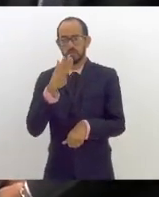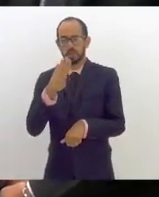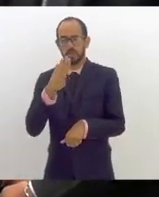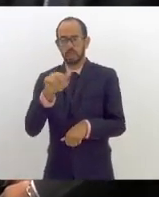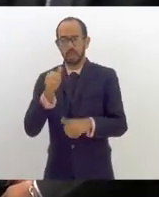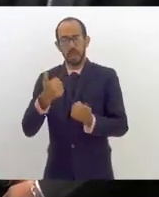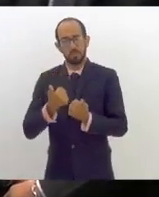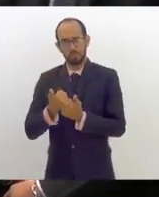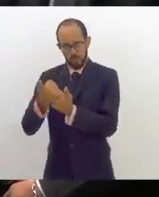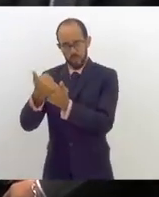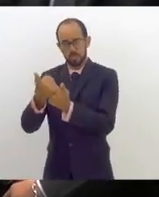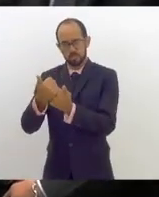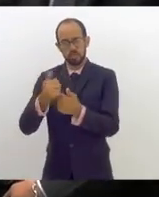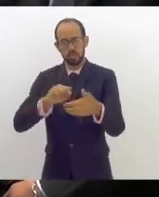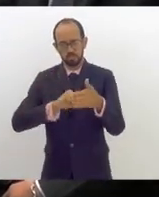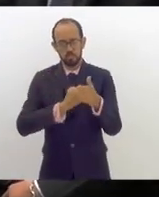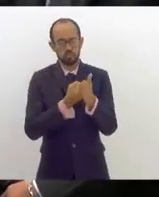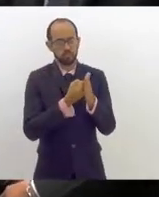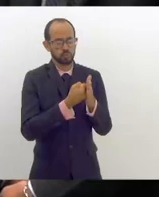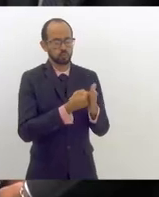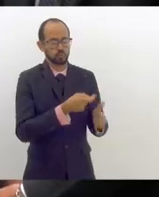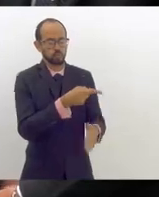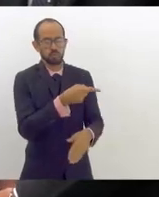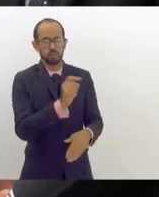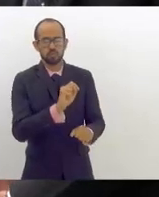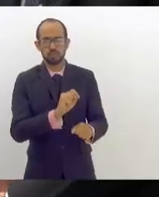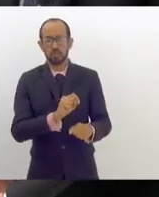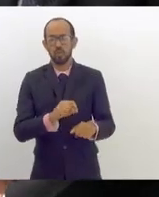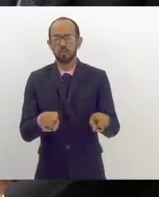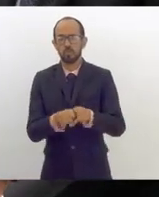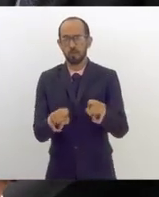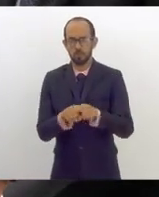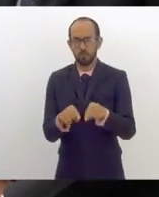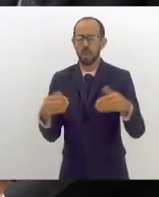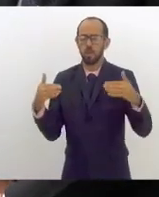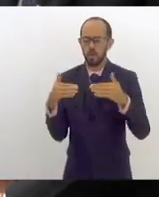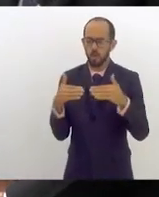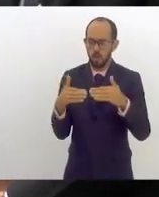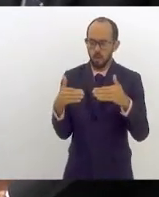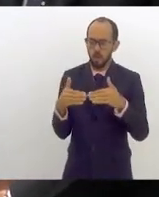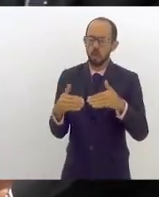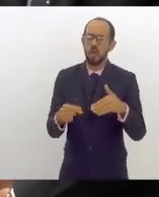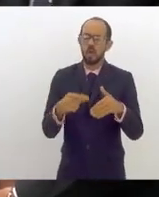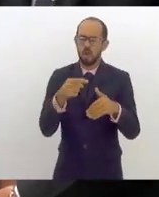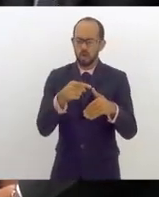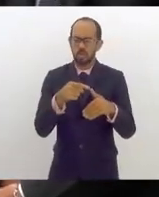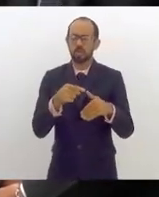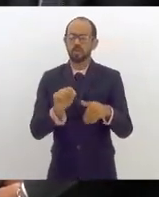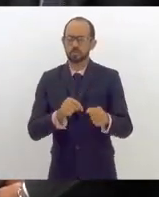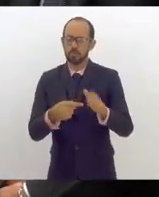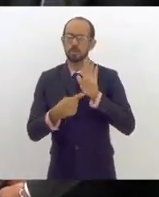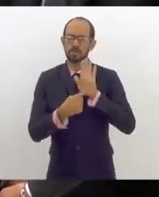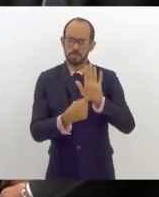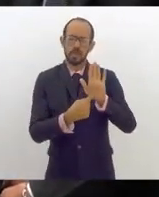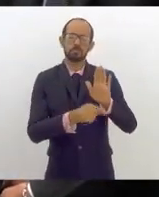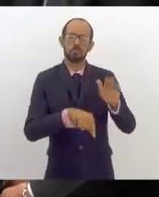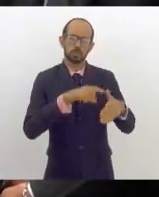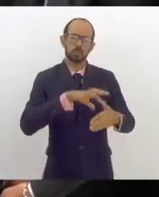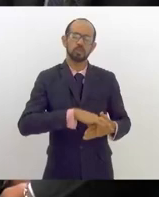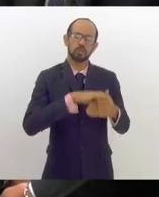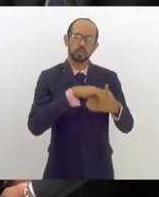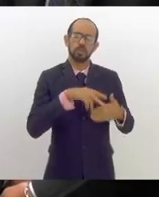apoiamos a obstrução e ratificamos a obstrução apresentada pelo líder